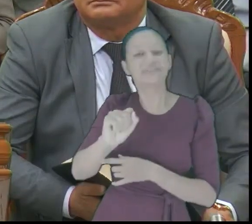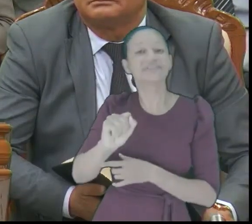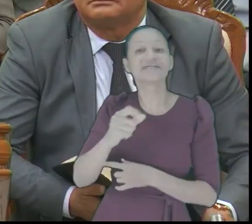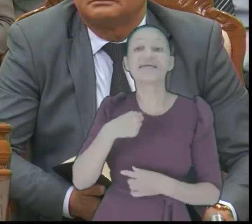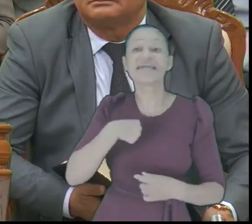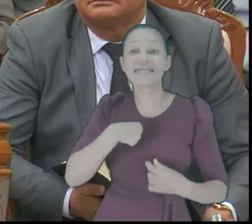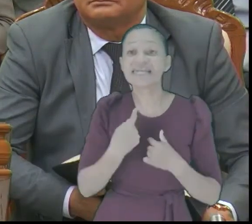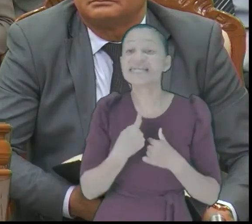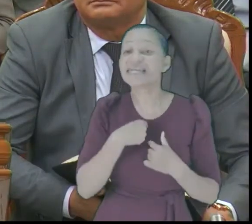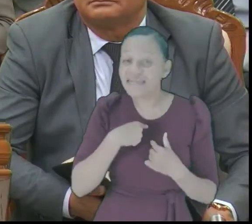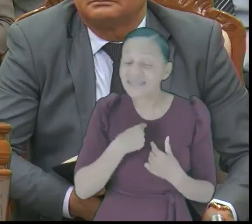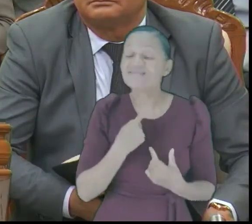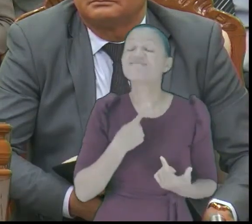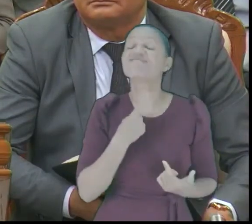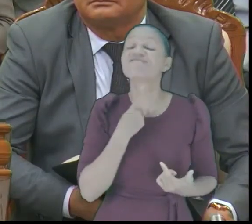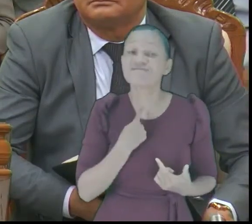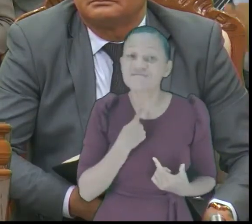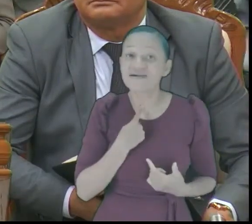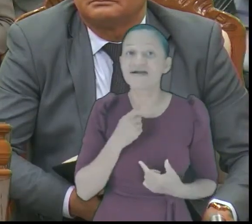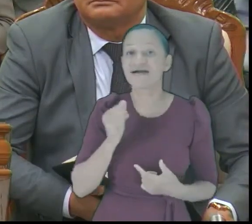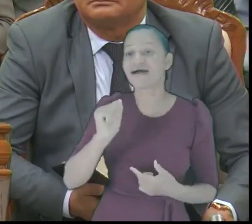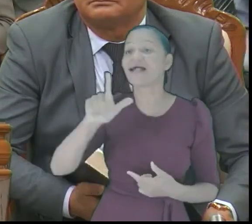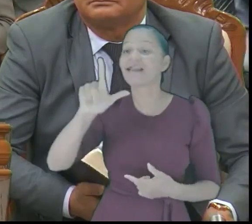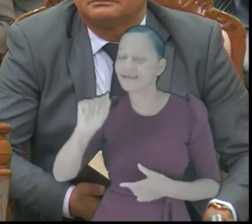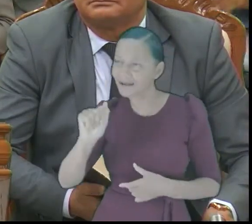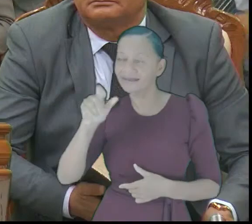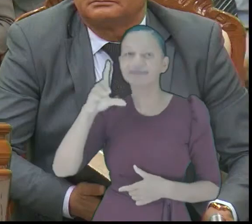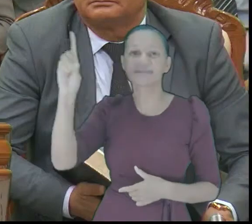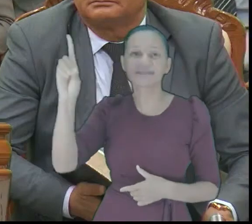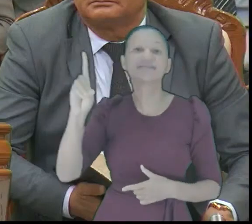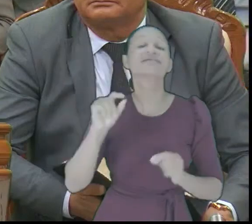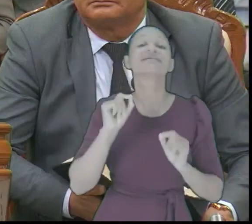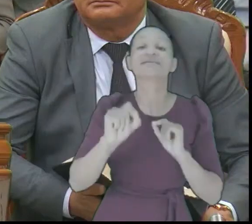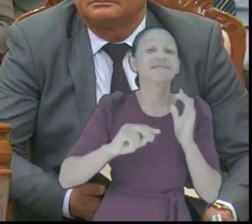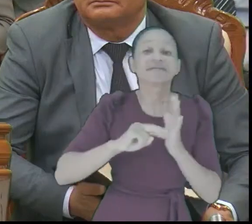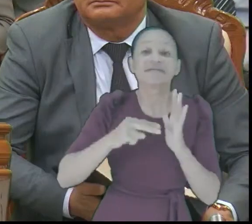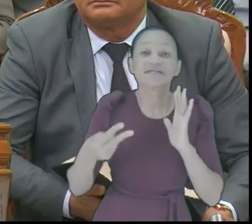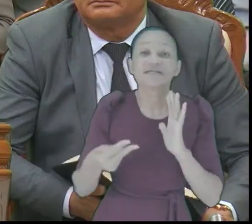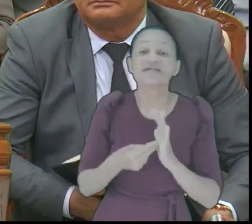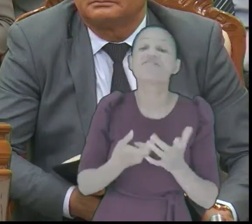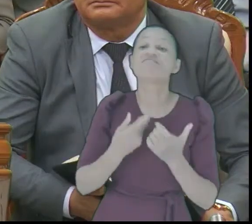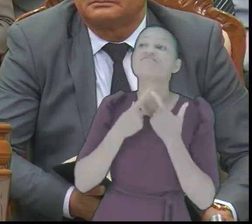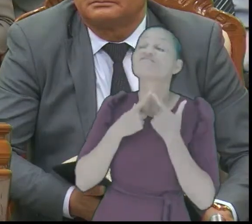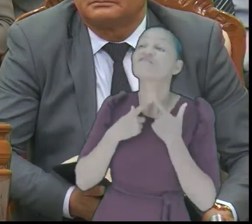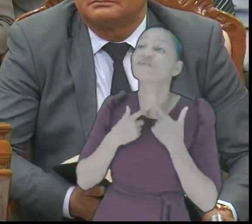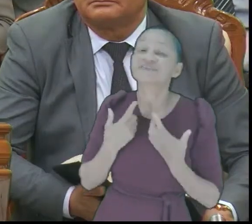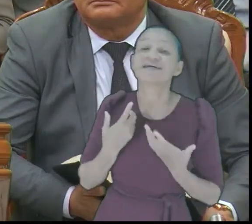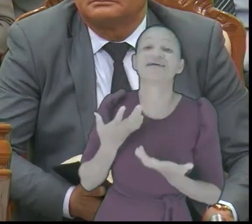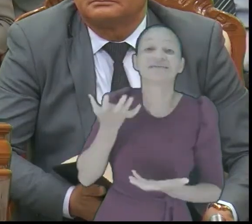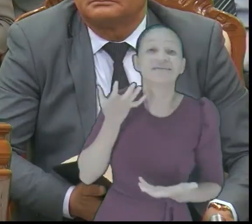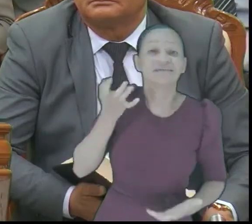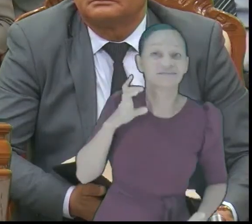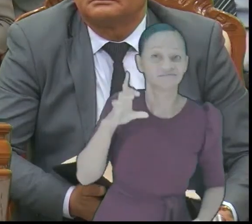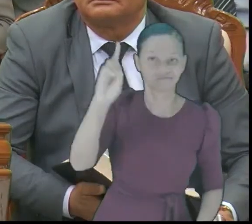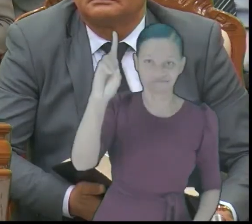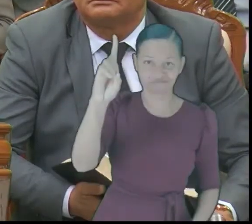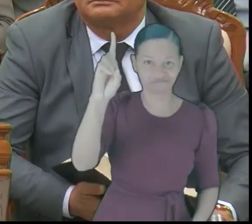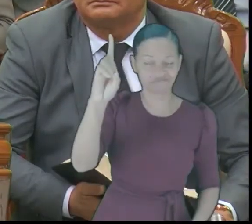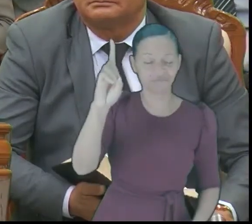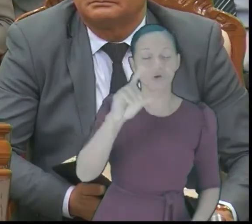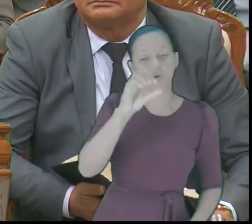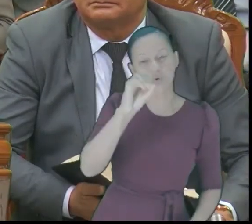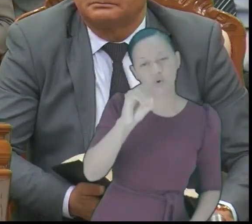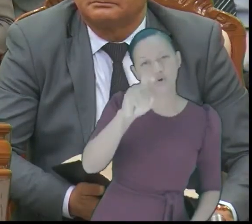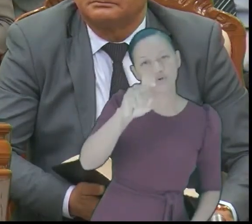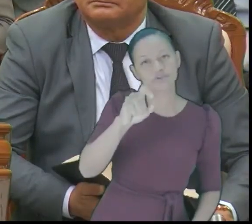desejo. E Alá, na língua deles é Deus. Oxalá quer dizer quisera Deus.